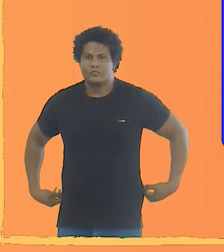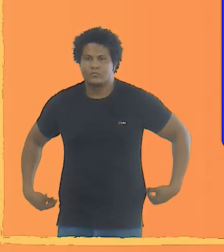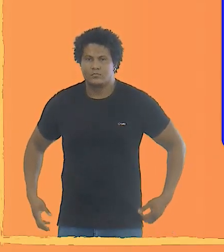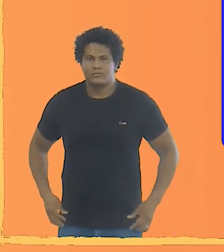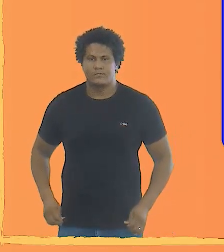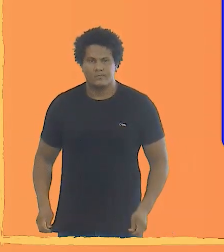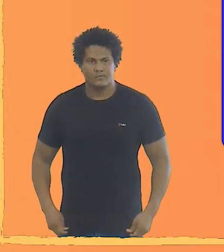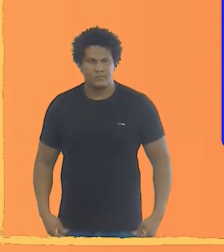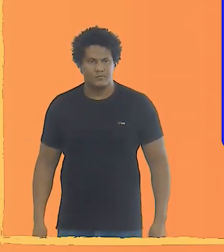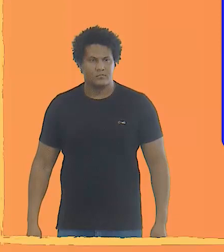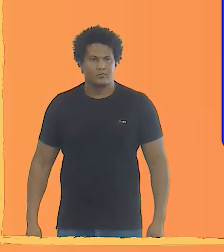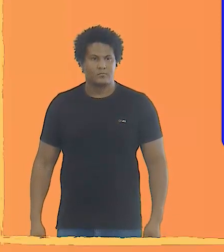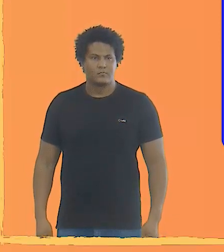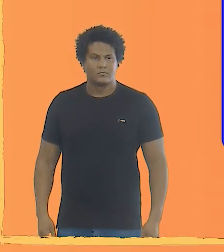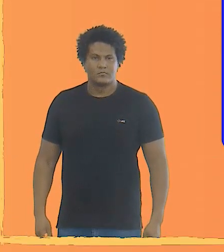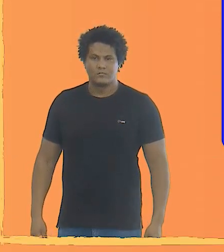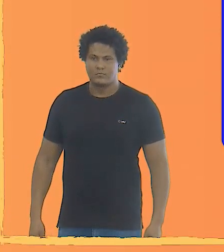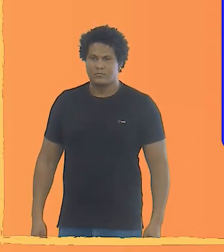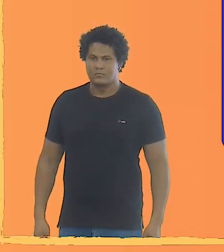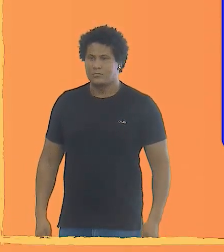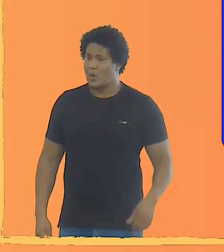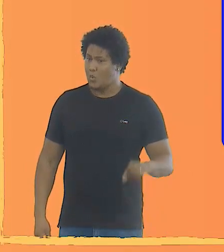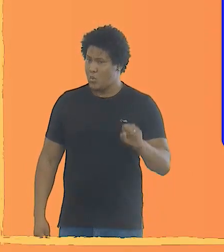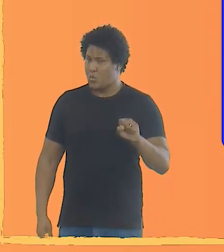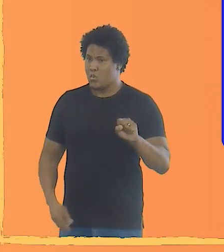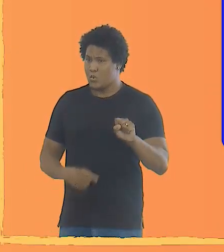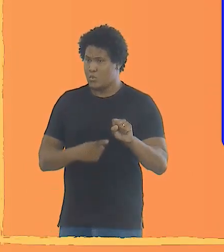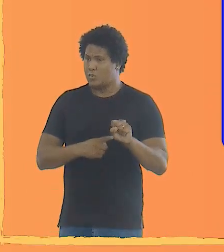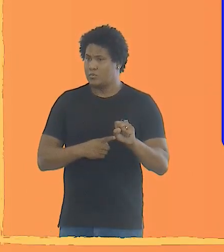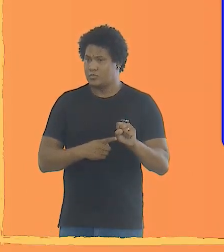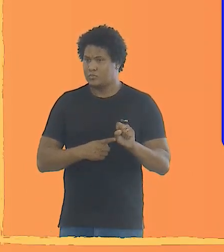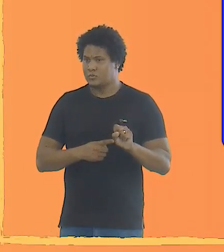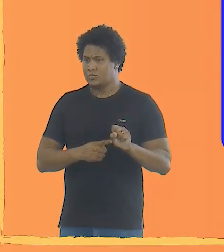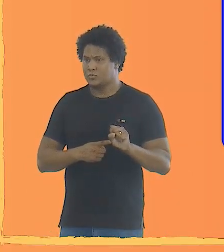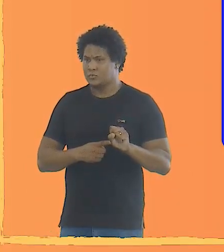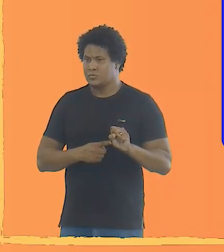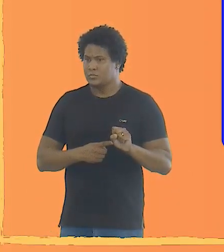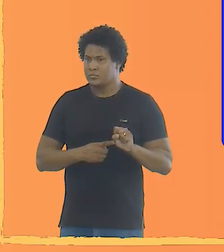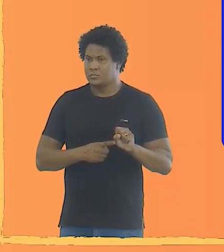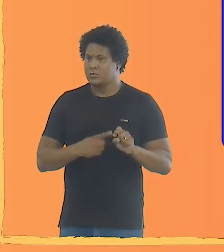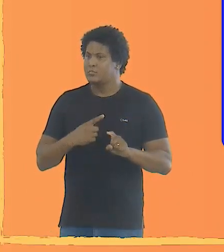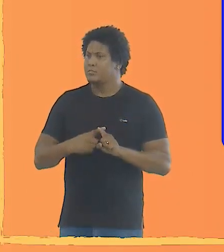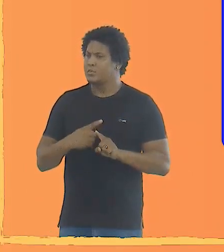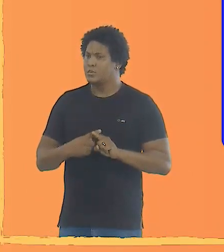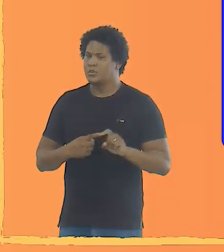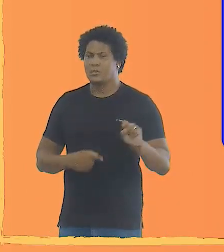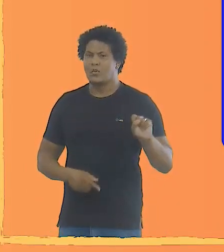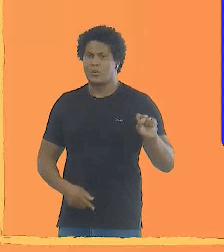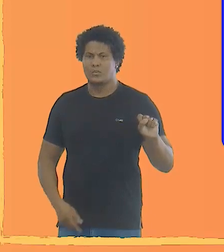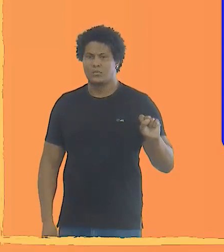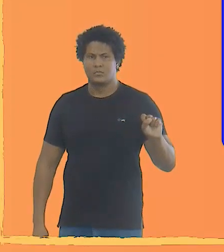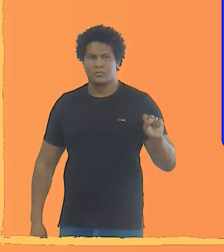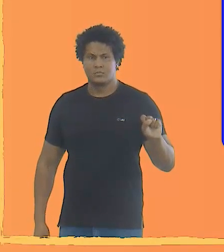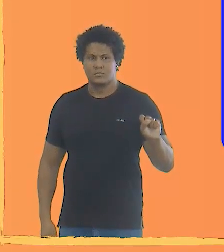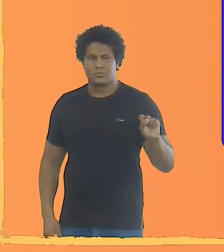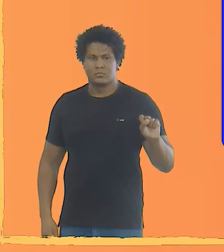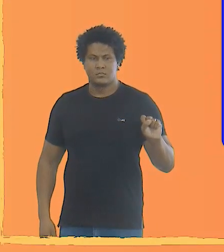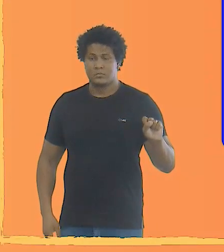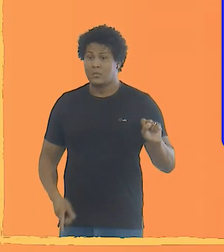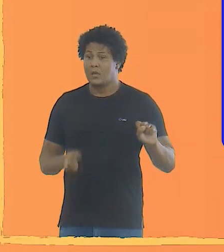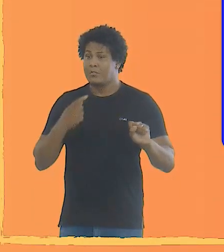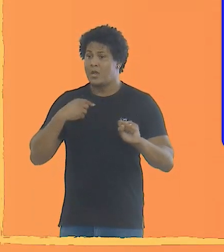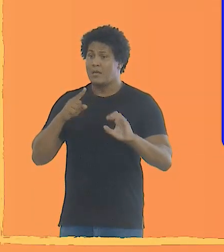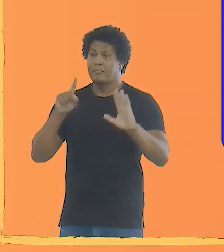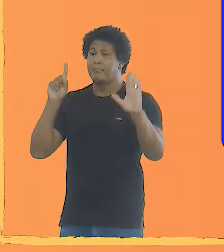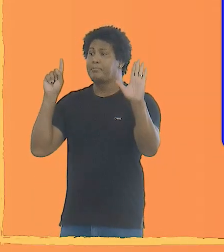Quantos alunos eu preciso no grupo? 8. 8, Alexandre? Sim. Por que 8? Se eu fizer a pergunta: qual